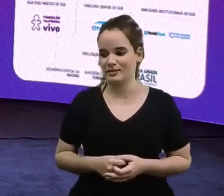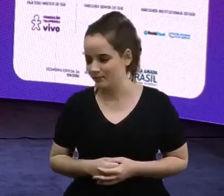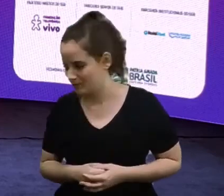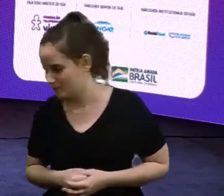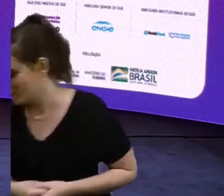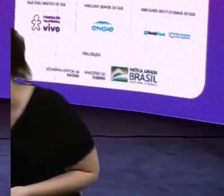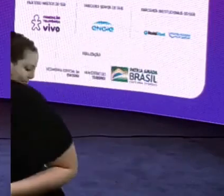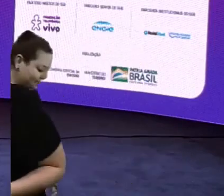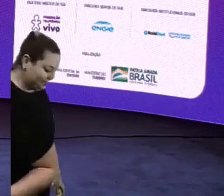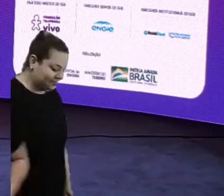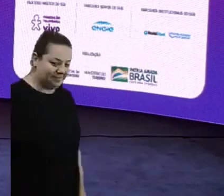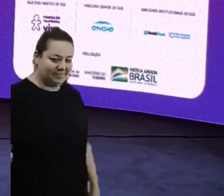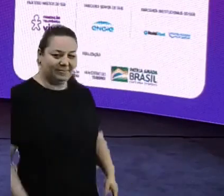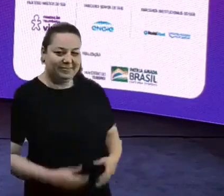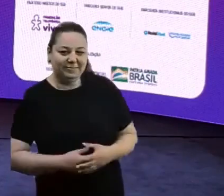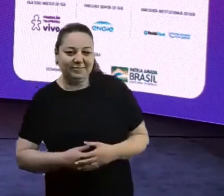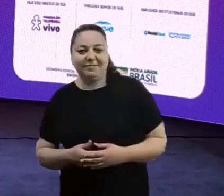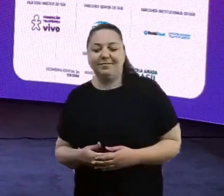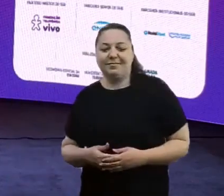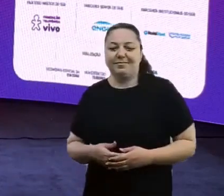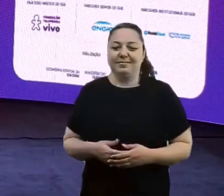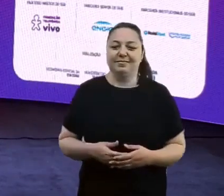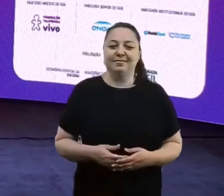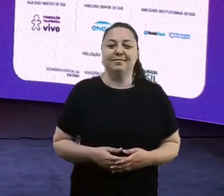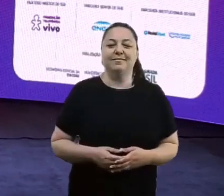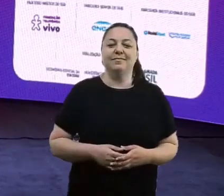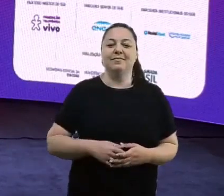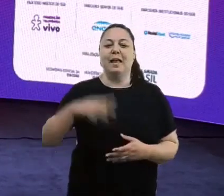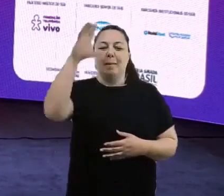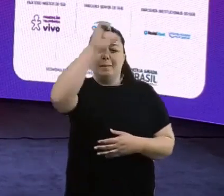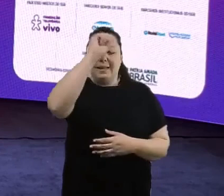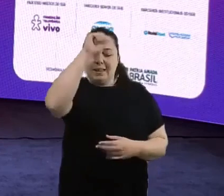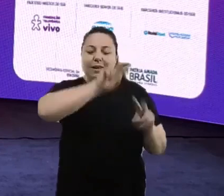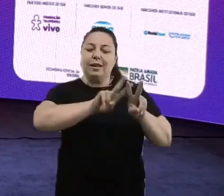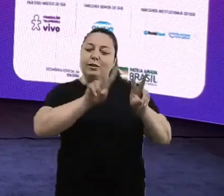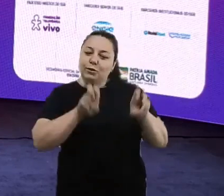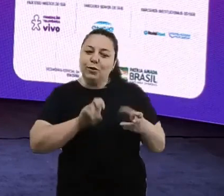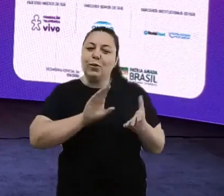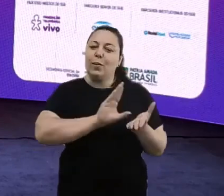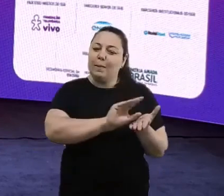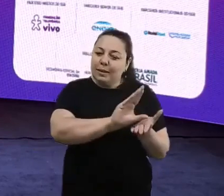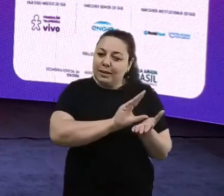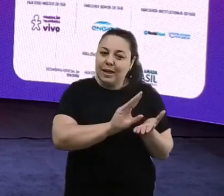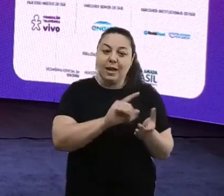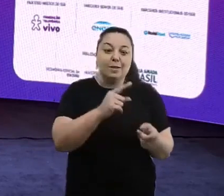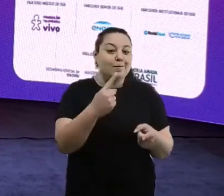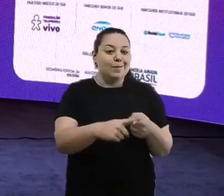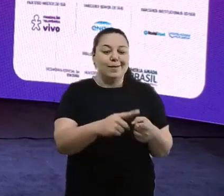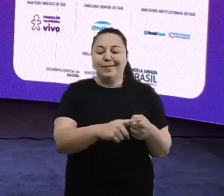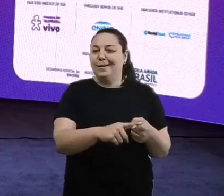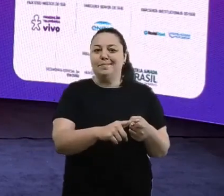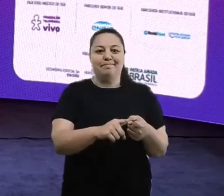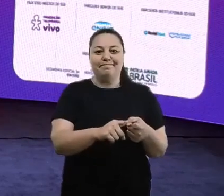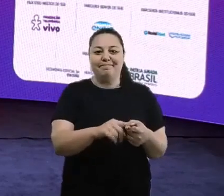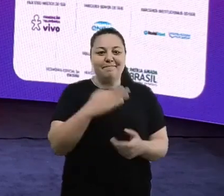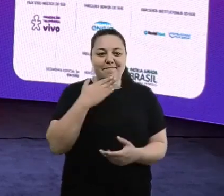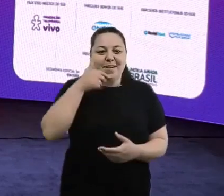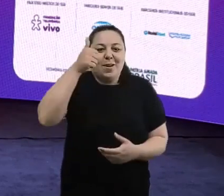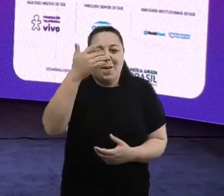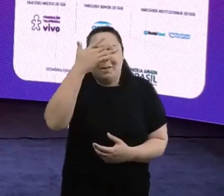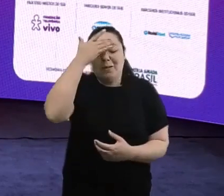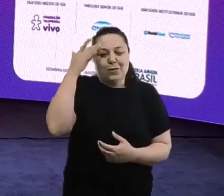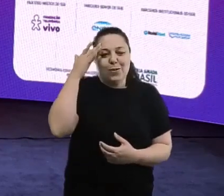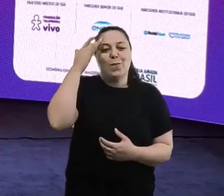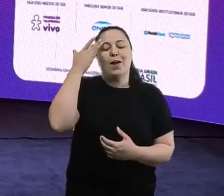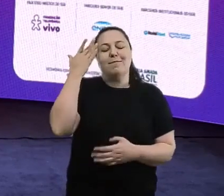das organizações sociais aprenderem sobre dados, porque eles são as melhores pessoas para desenhar esse futuro, para desenhar